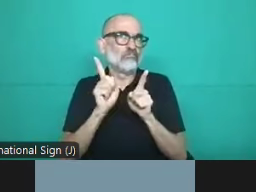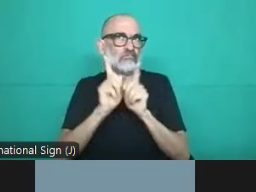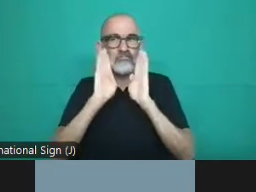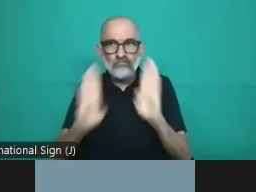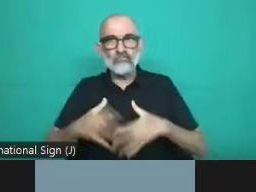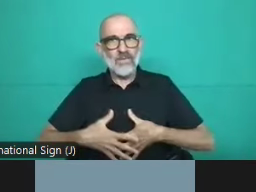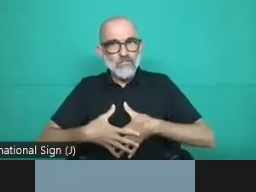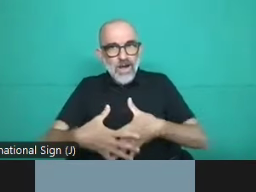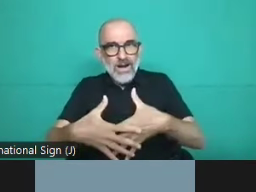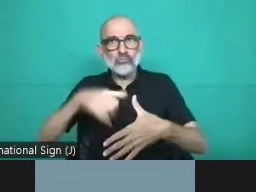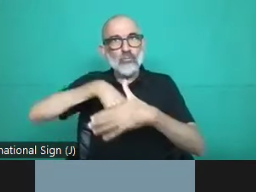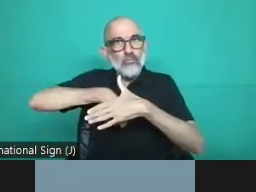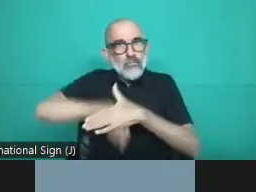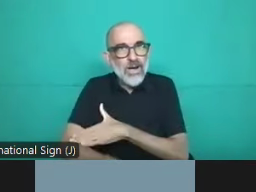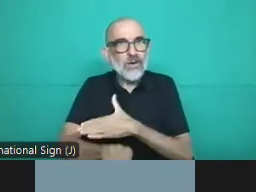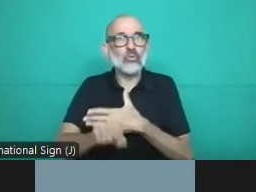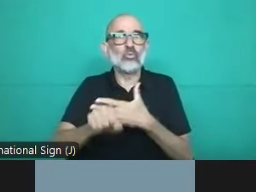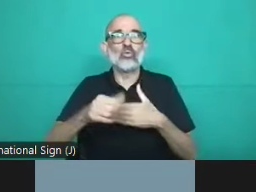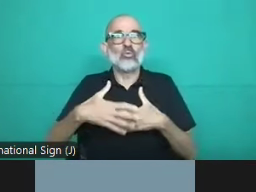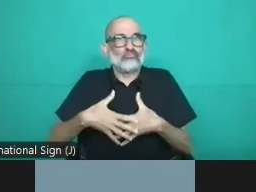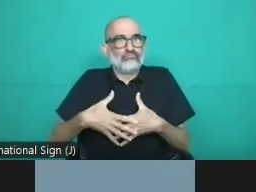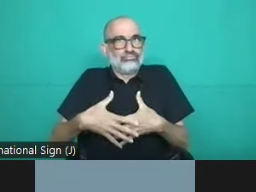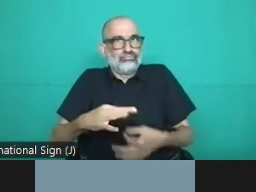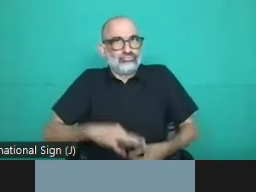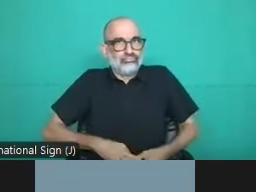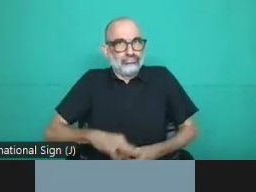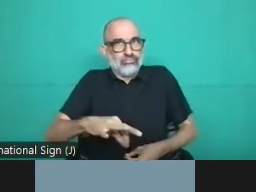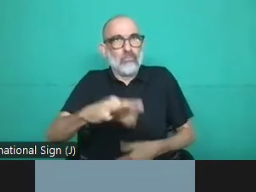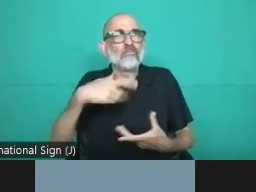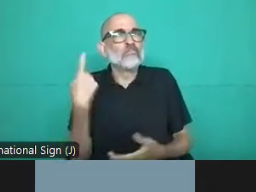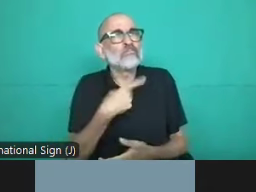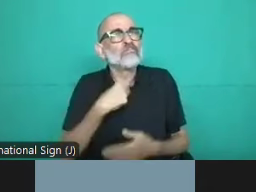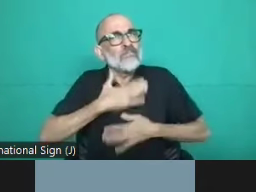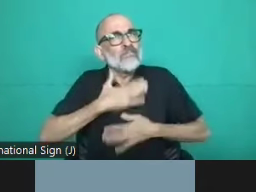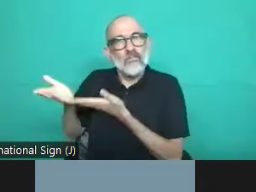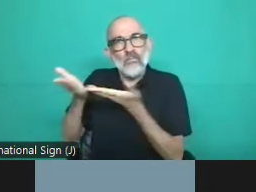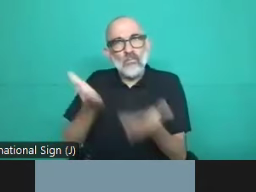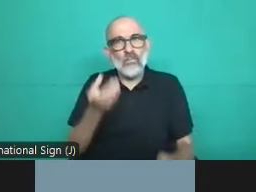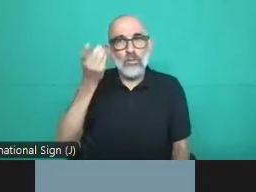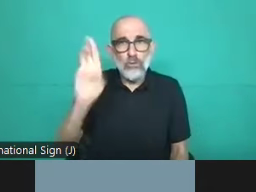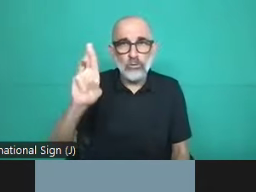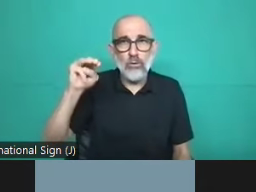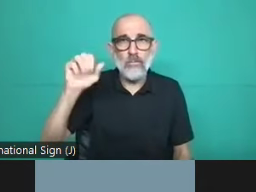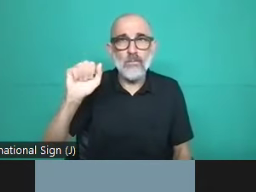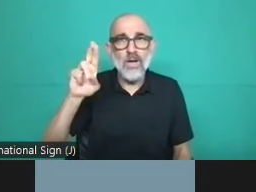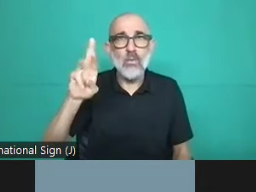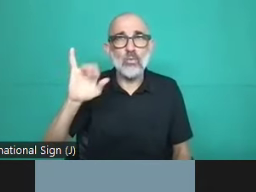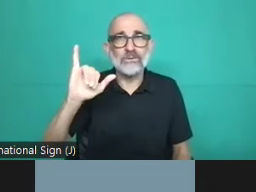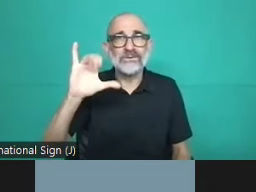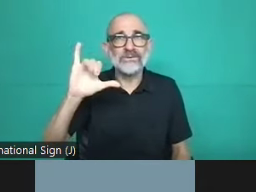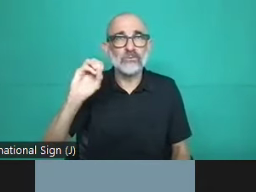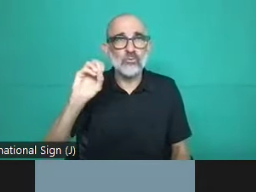de receber o Dr. Maurício Vasco, especialista em anestesiologia, cuidados intensivos, reanimação e